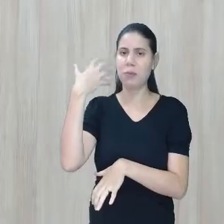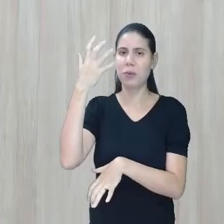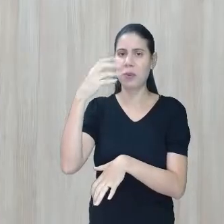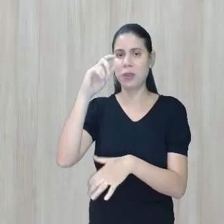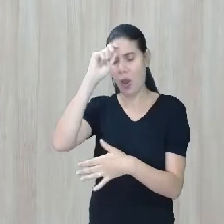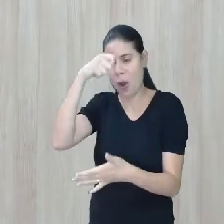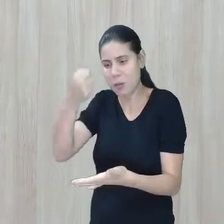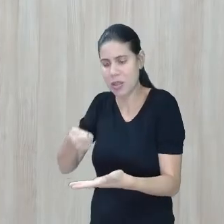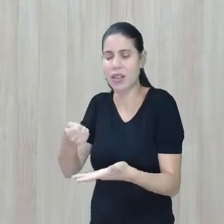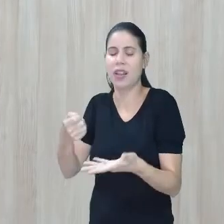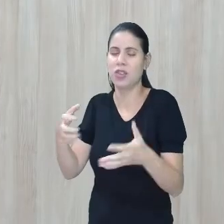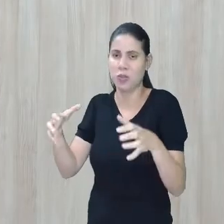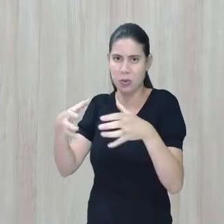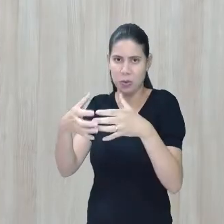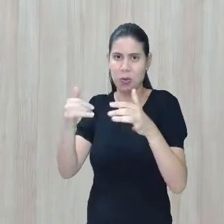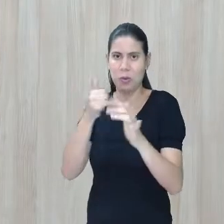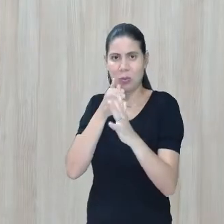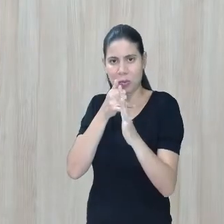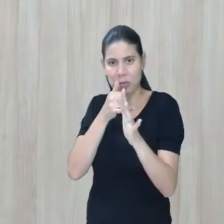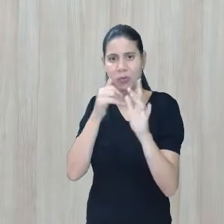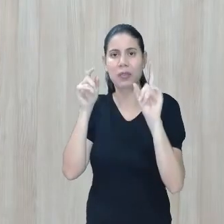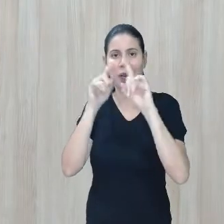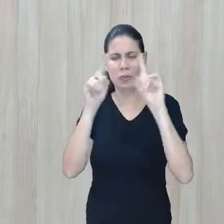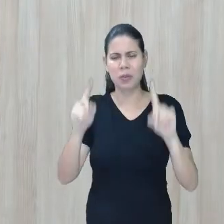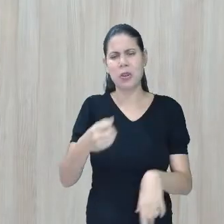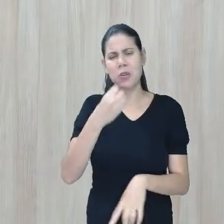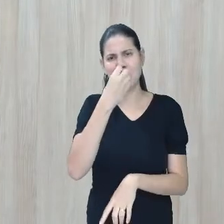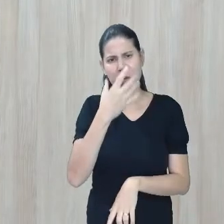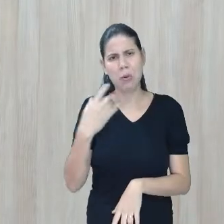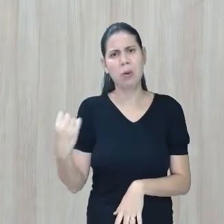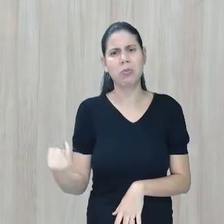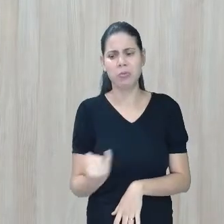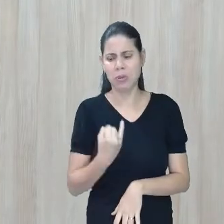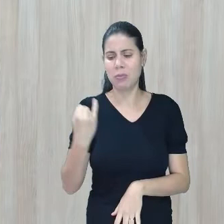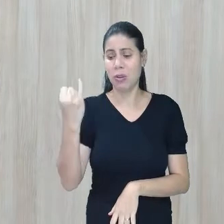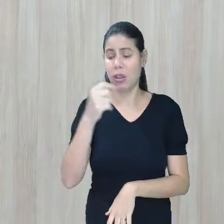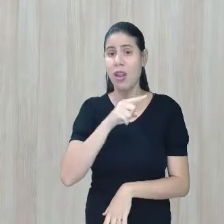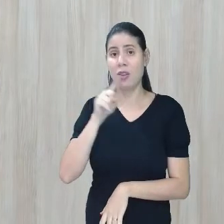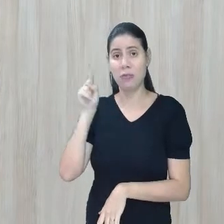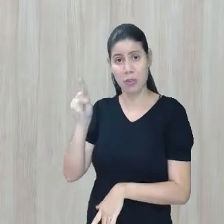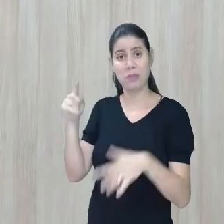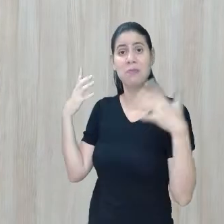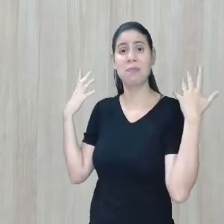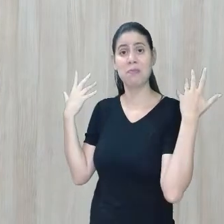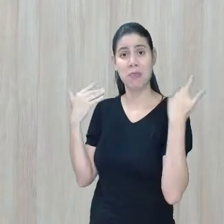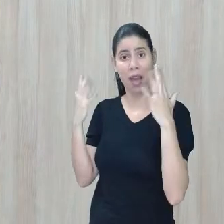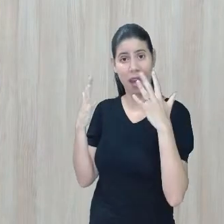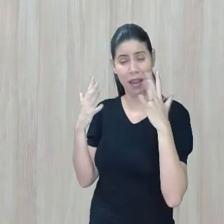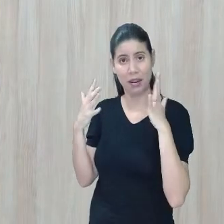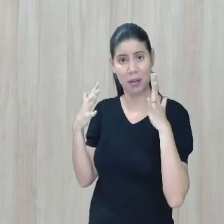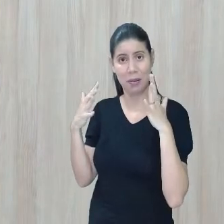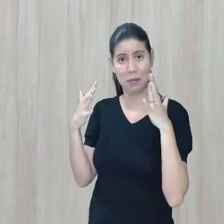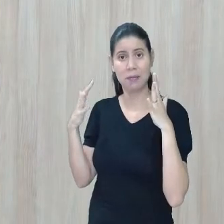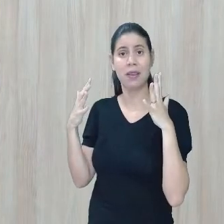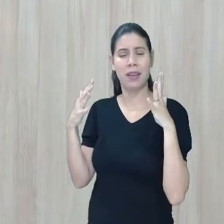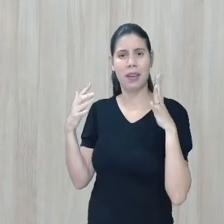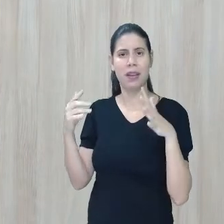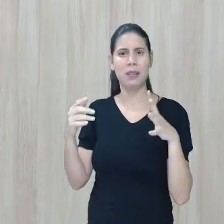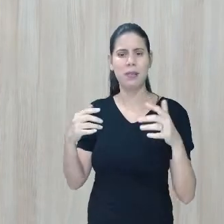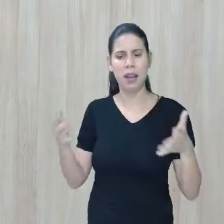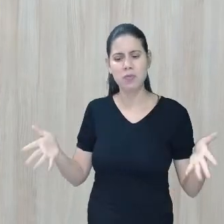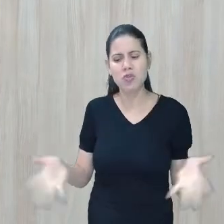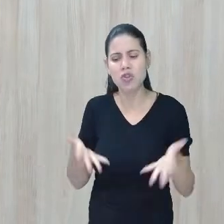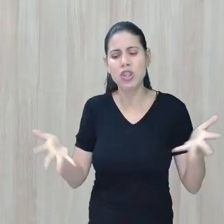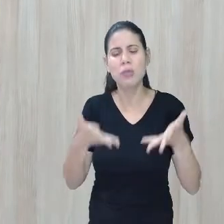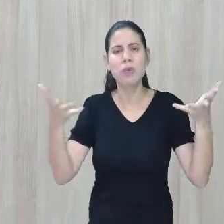teu projeto, importante demais, muito significativo. Você está realmente de parabéns, desenvolvendo essas habilidades,